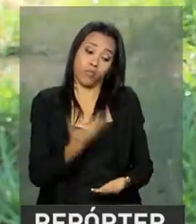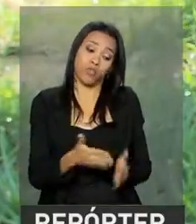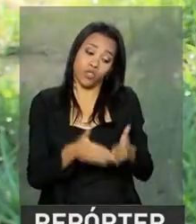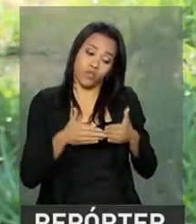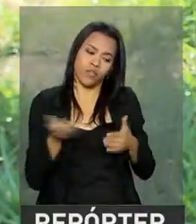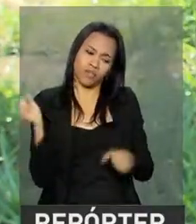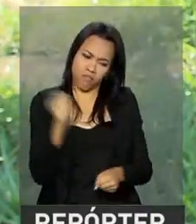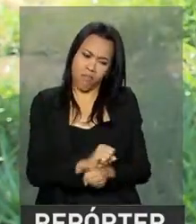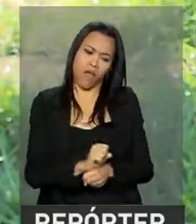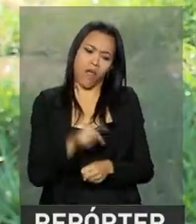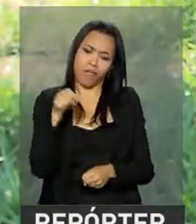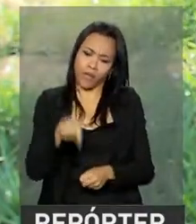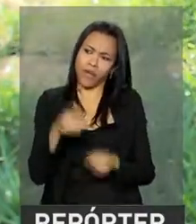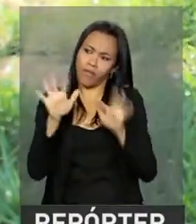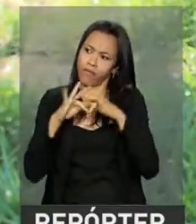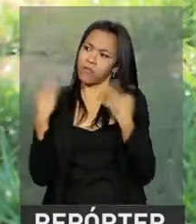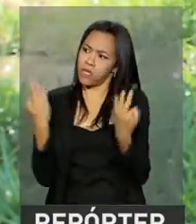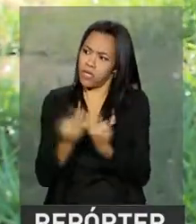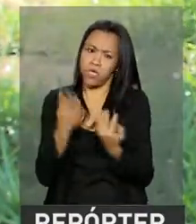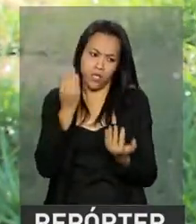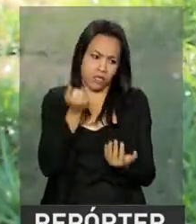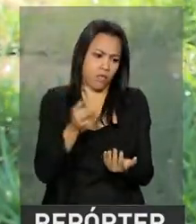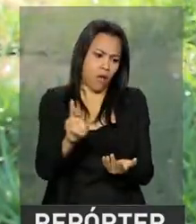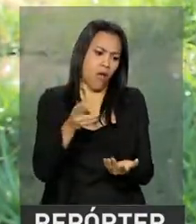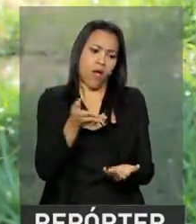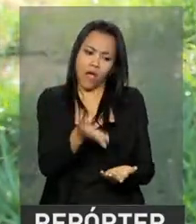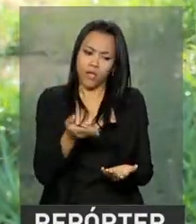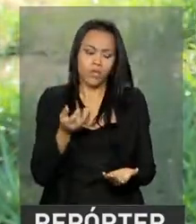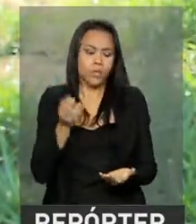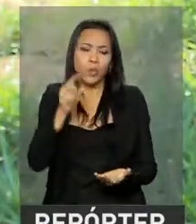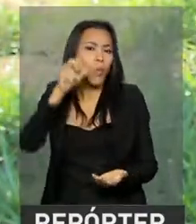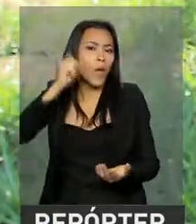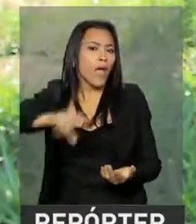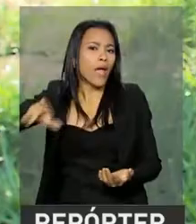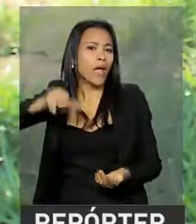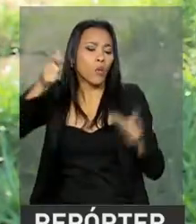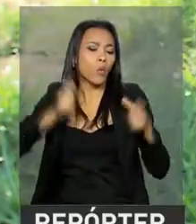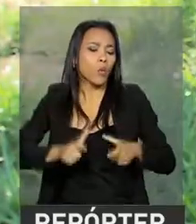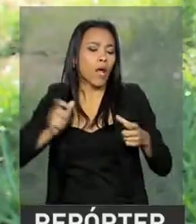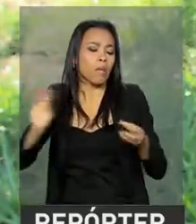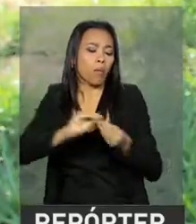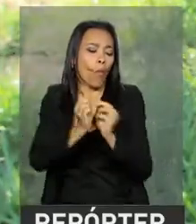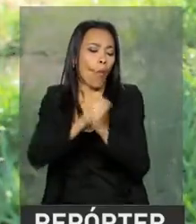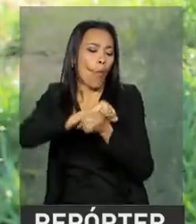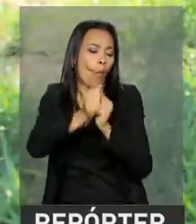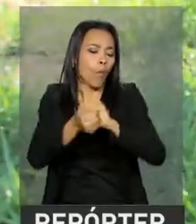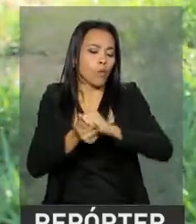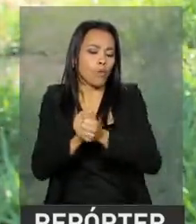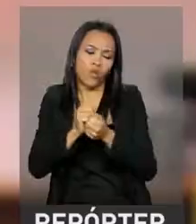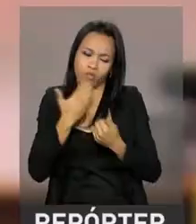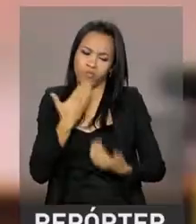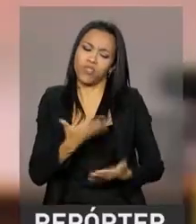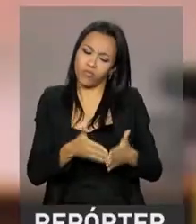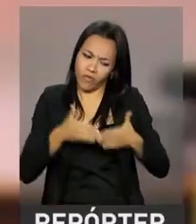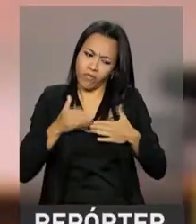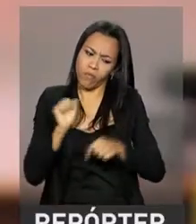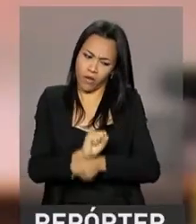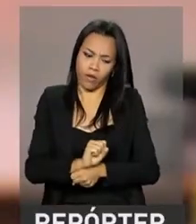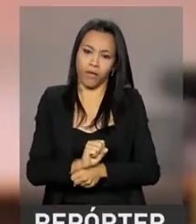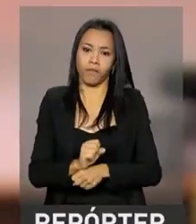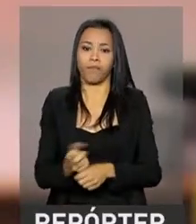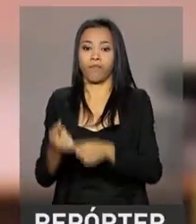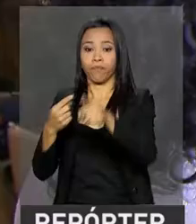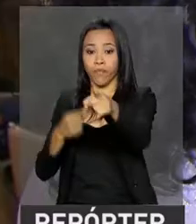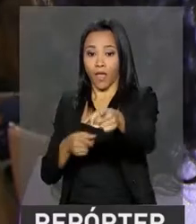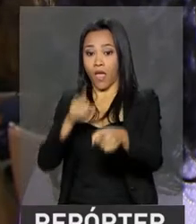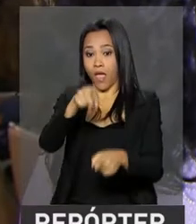vocês pararem, porque aqui é um bar de família e não é o lugar de fazer essas coisas, então eu vou pedir para vocês pararem, por favor. Maria Léo é